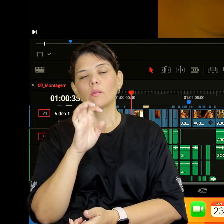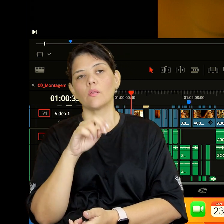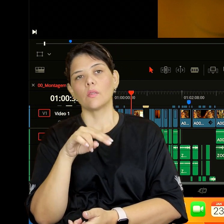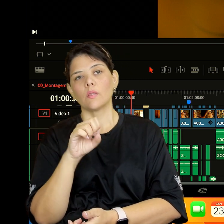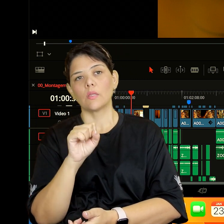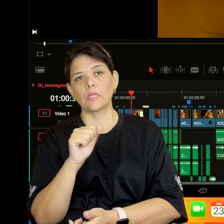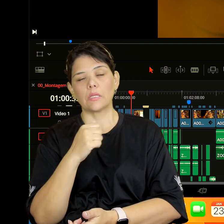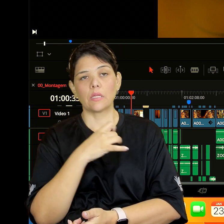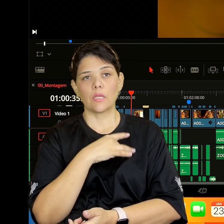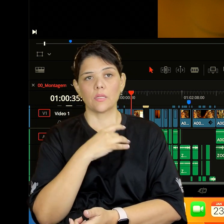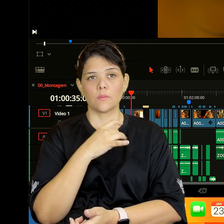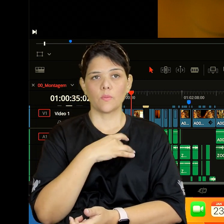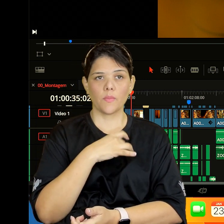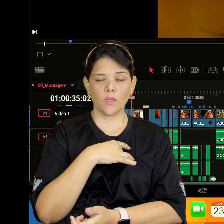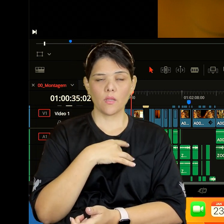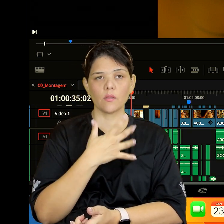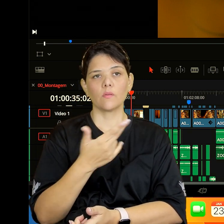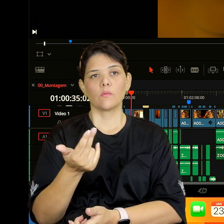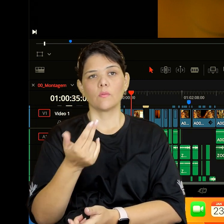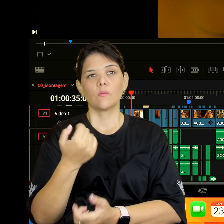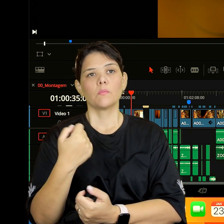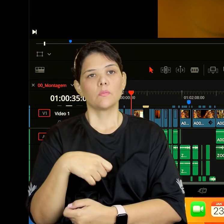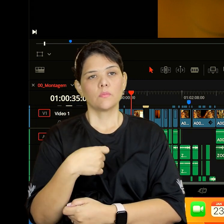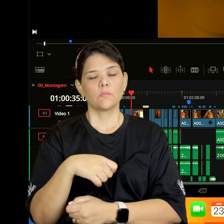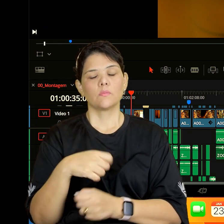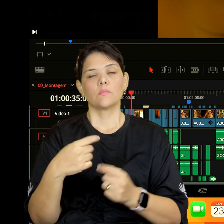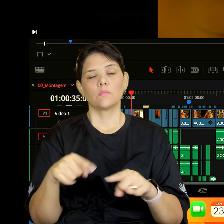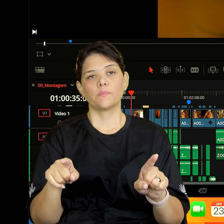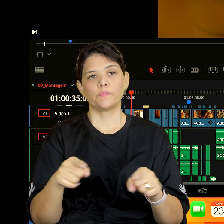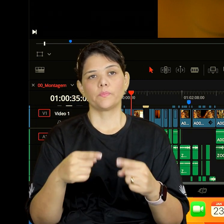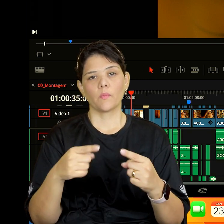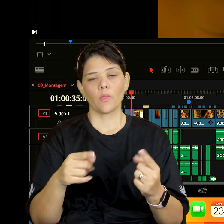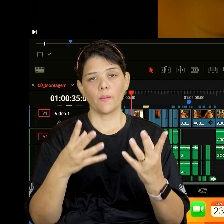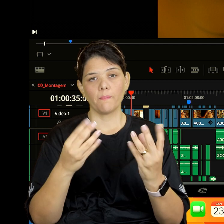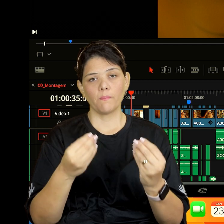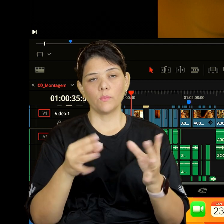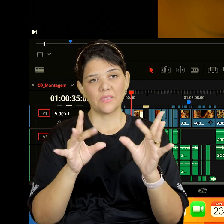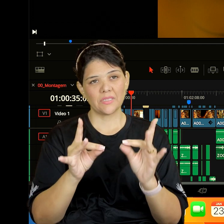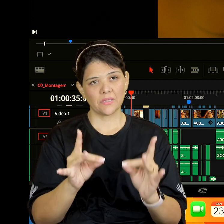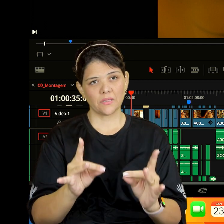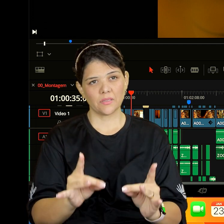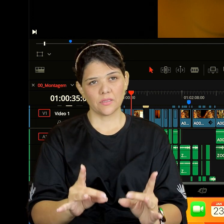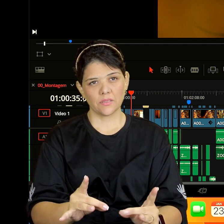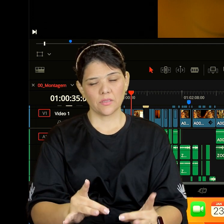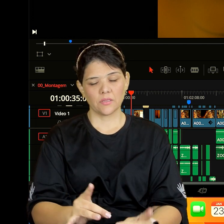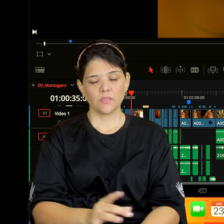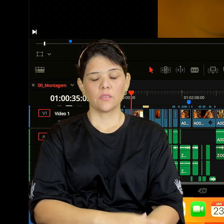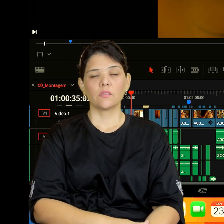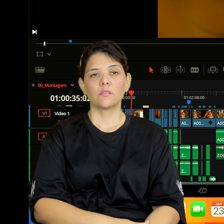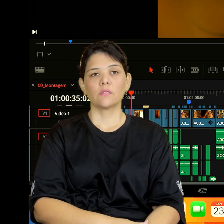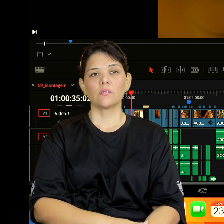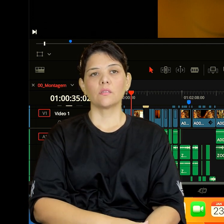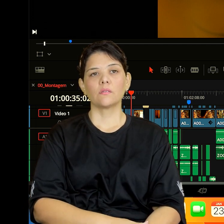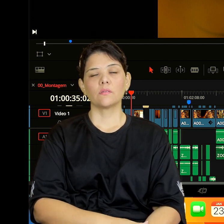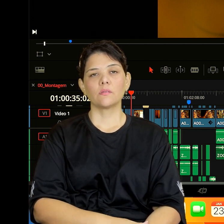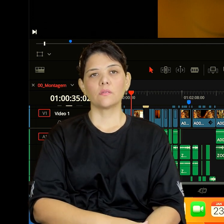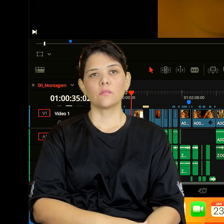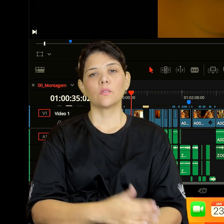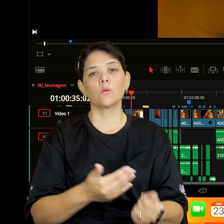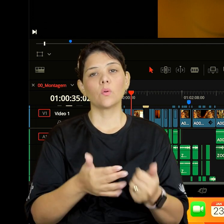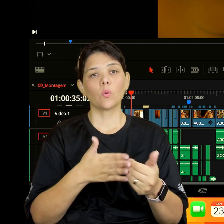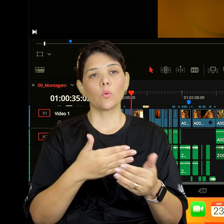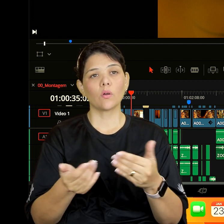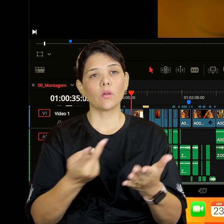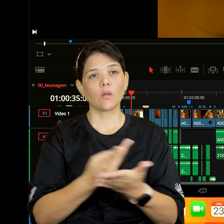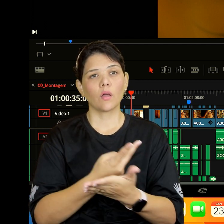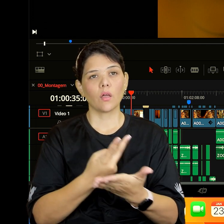faz aqui importa. Então, por isso que eu falo que é um trabalho muito meticuloso, um trabalho muito cheio de dedo. Por quê? Qualquer